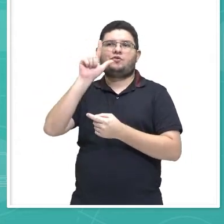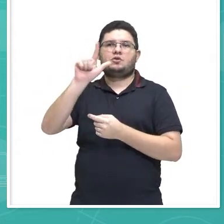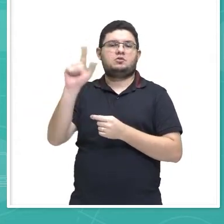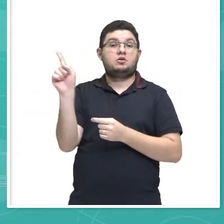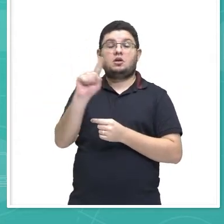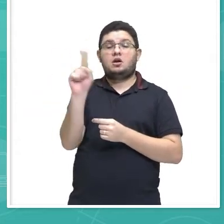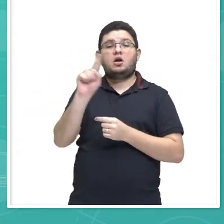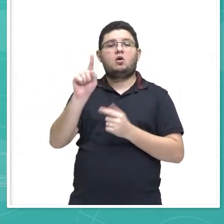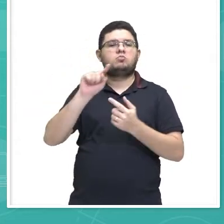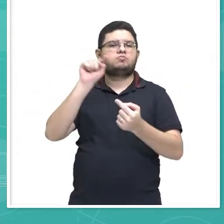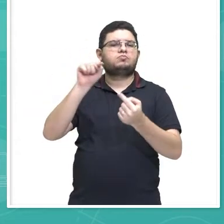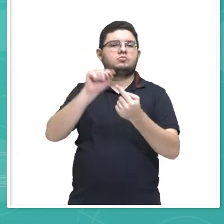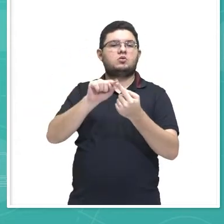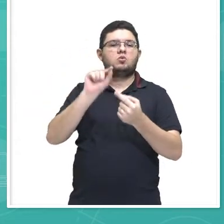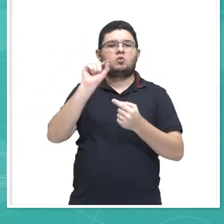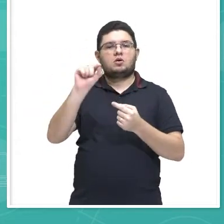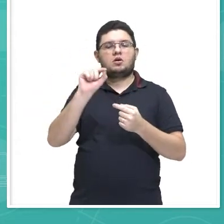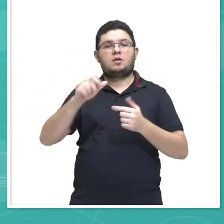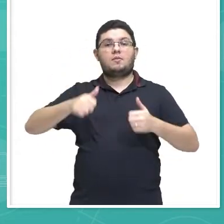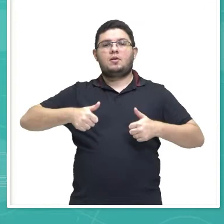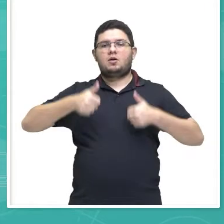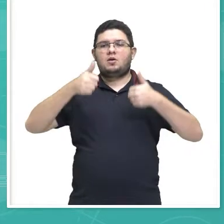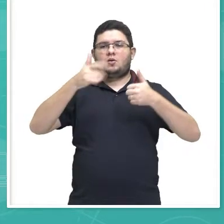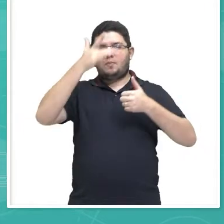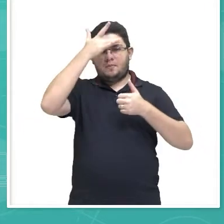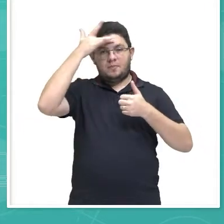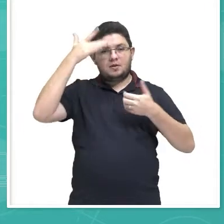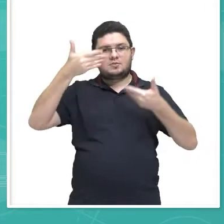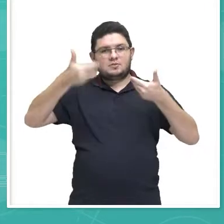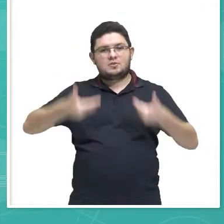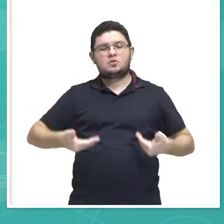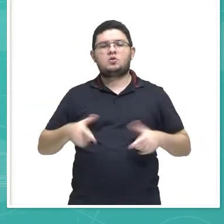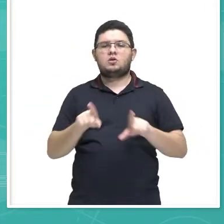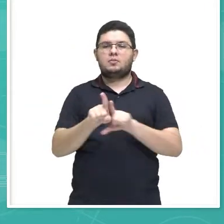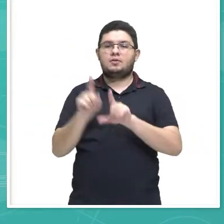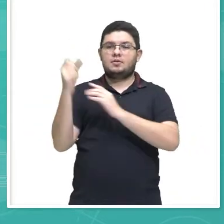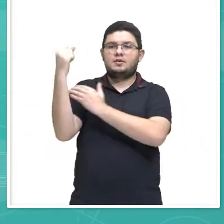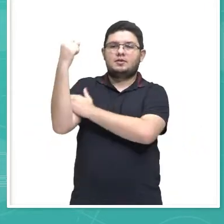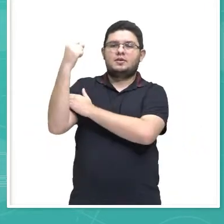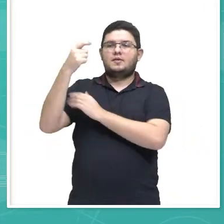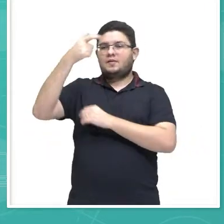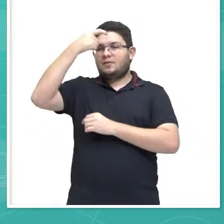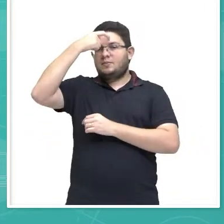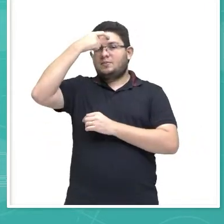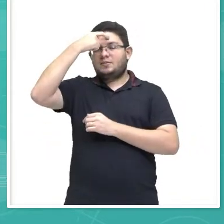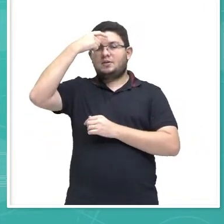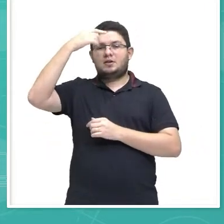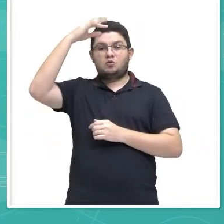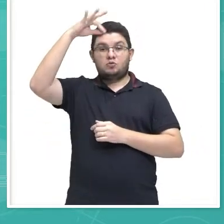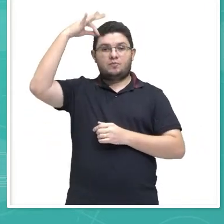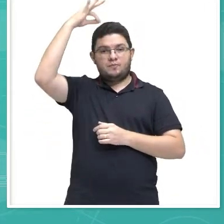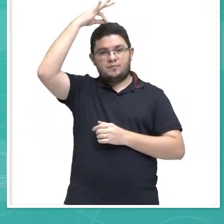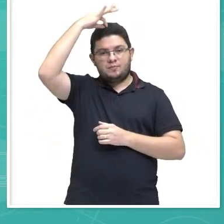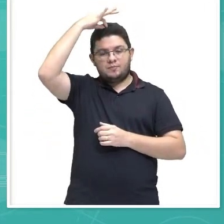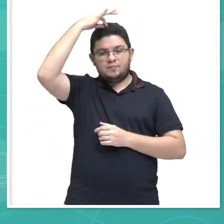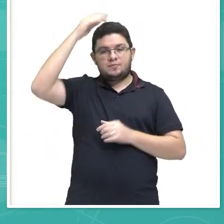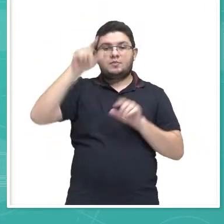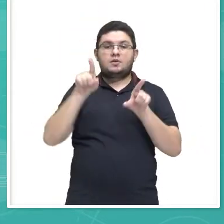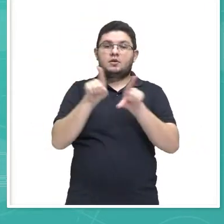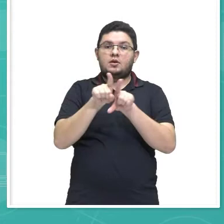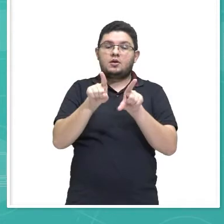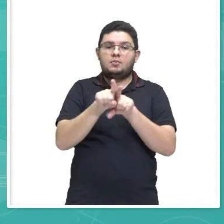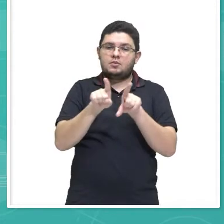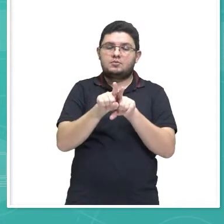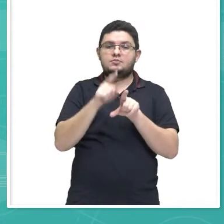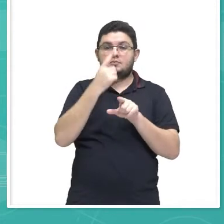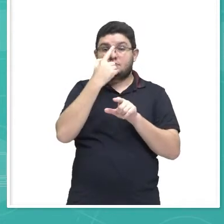você melhorar como pessoa, alcançar um aperfeiçoamento físico, mental, espiritual, mas existe esse